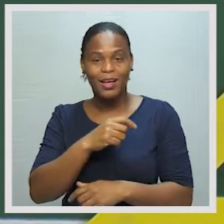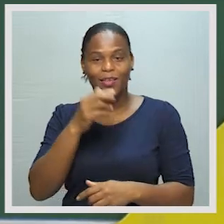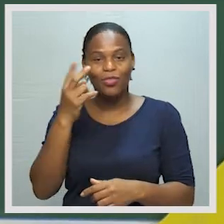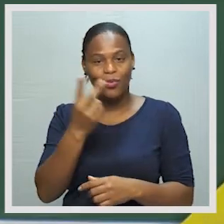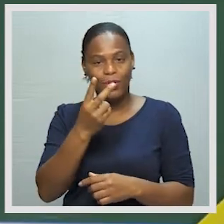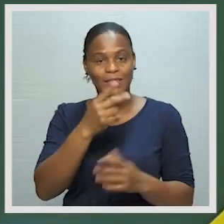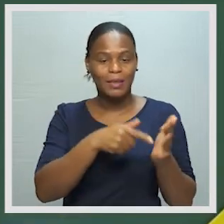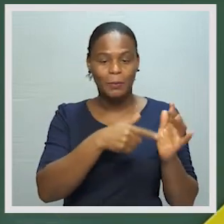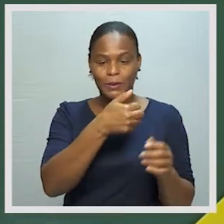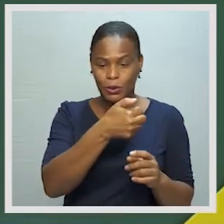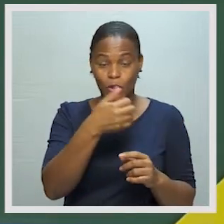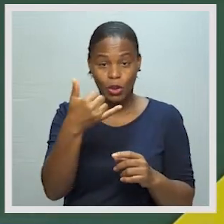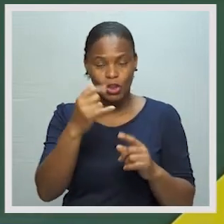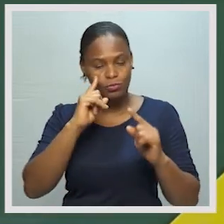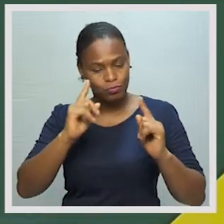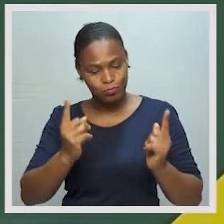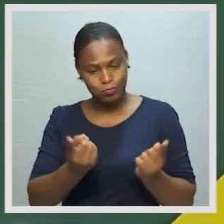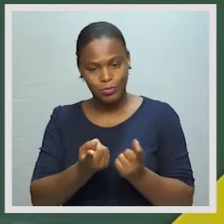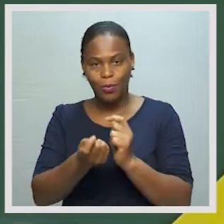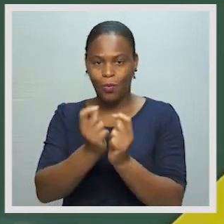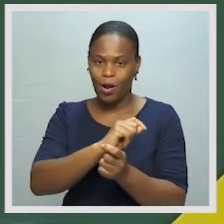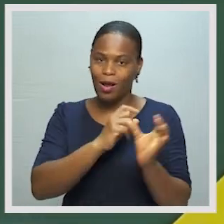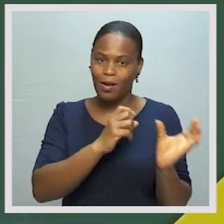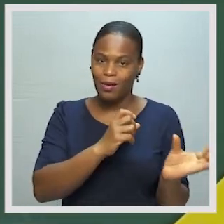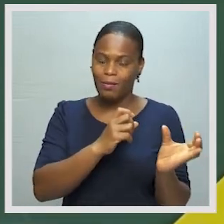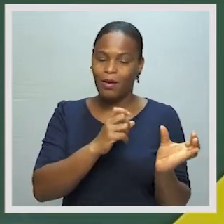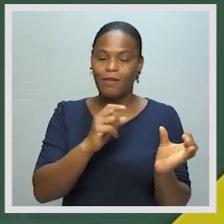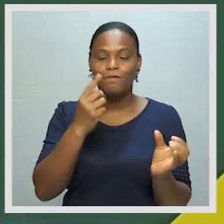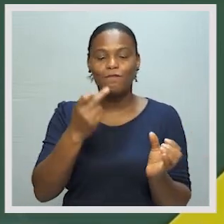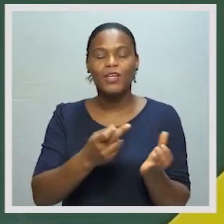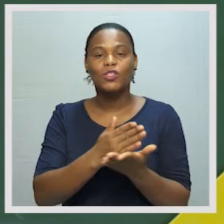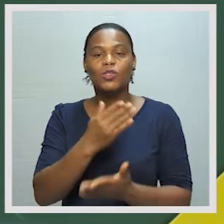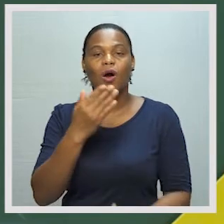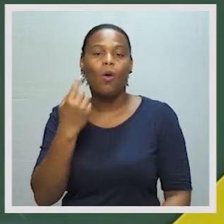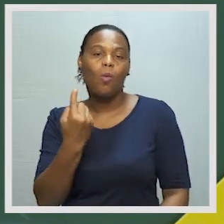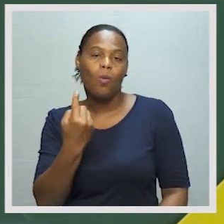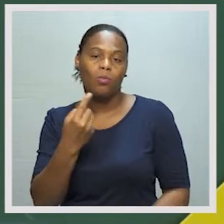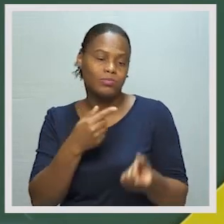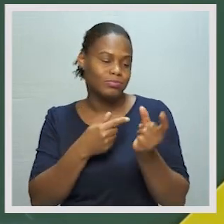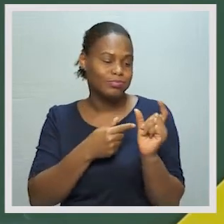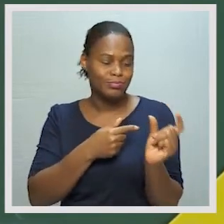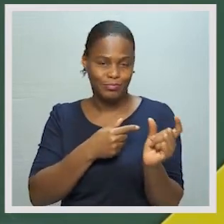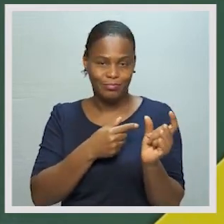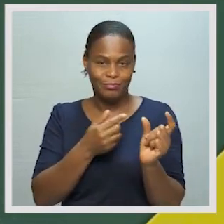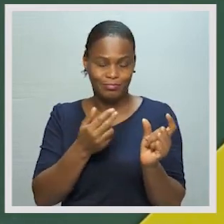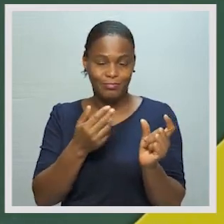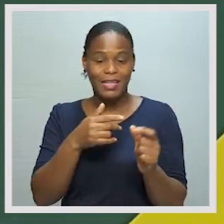os dois termos que nós tínhamos antes, reduzimos apenas a um termo.